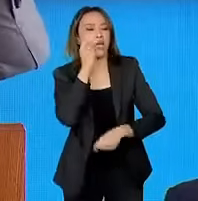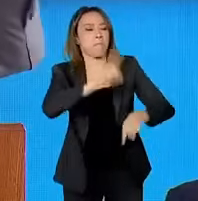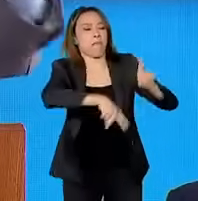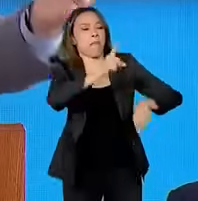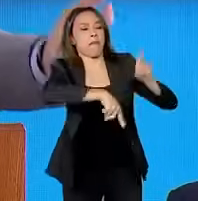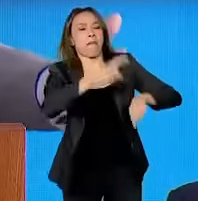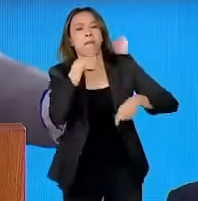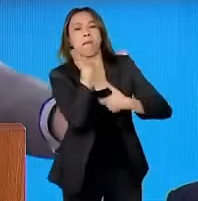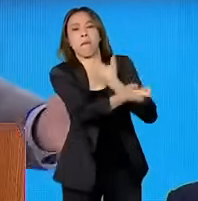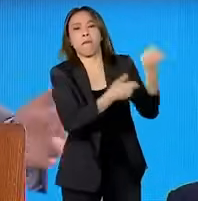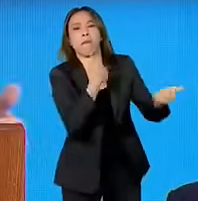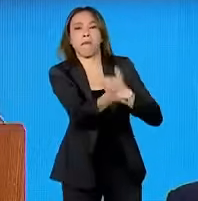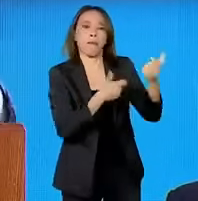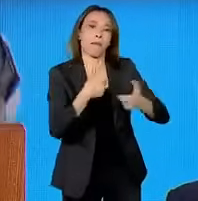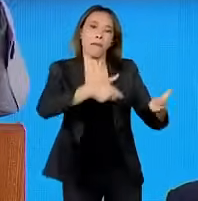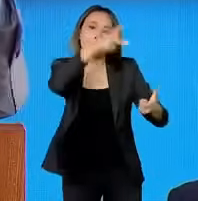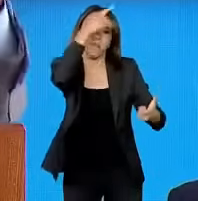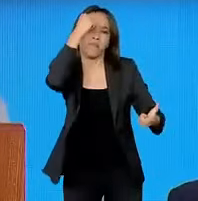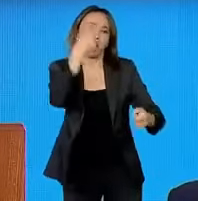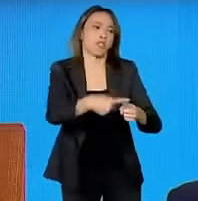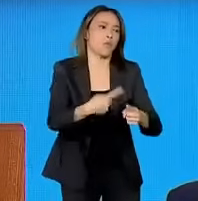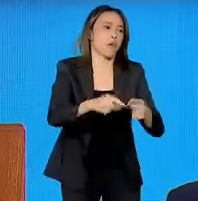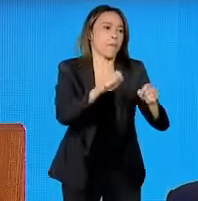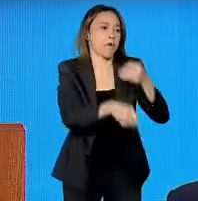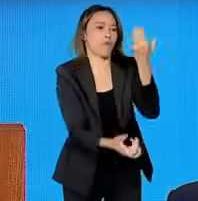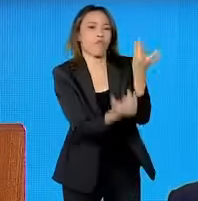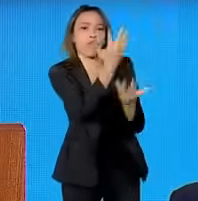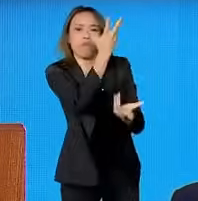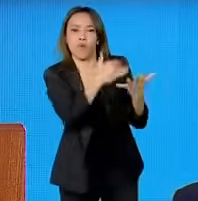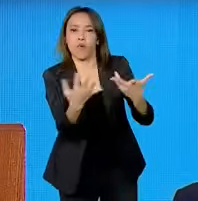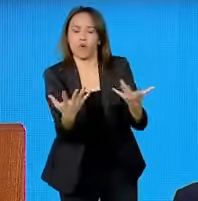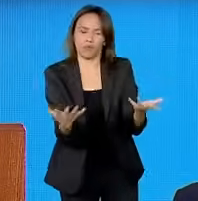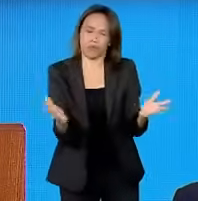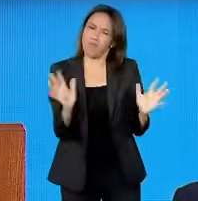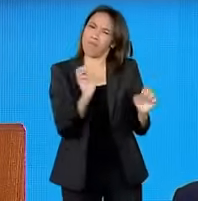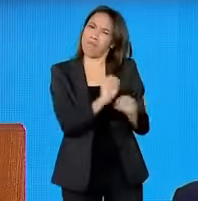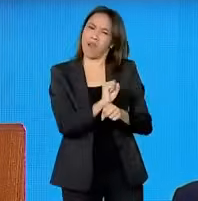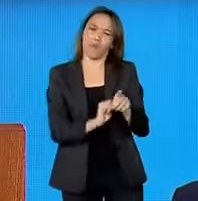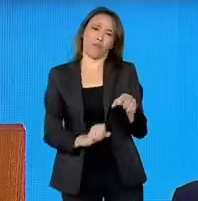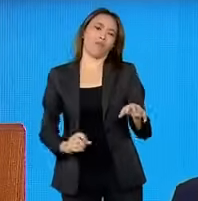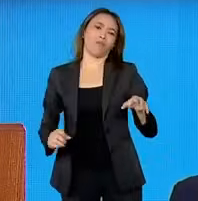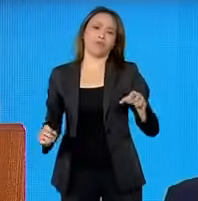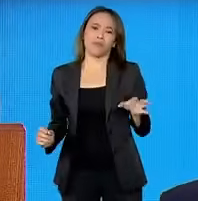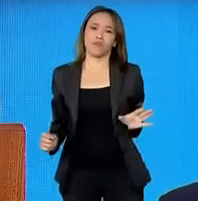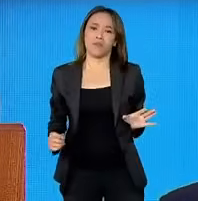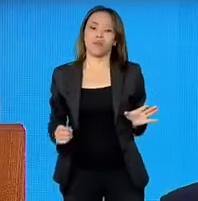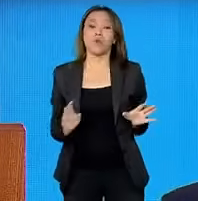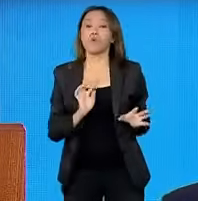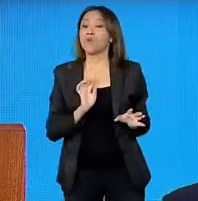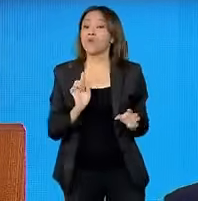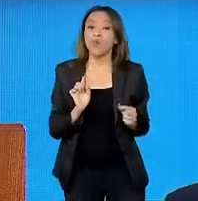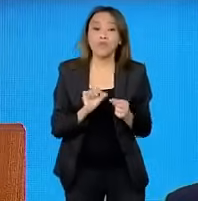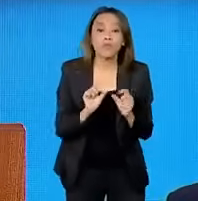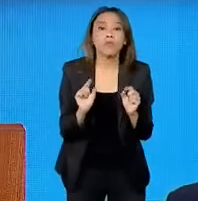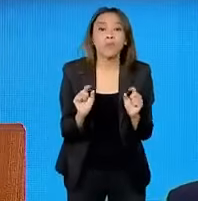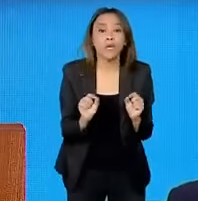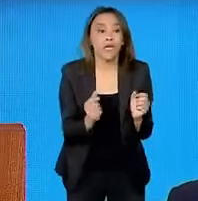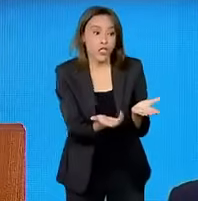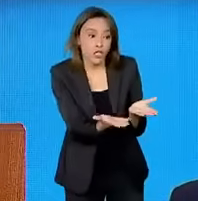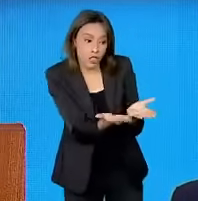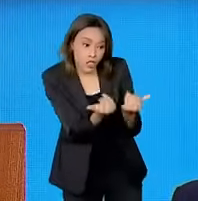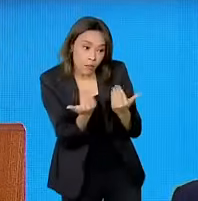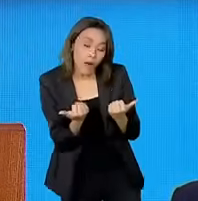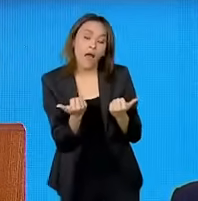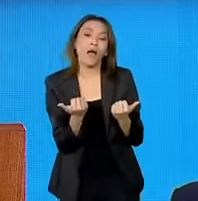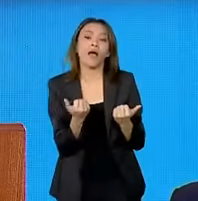fogo numa floresta ou porque houve desmatamento. O que nós fizemos foi chamar os prefeitos para que eles